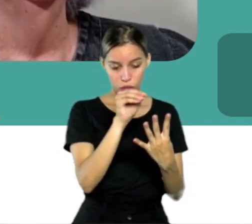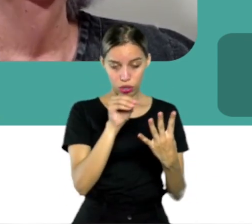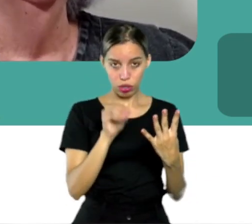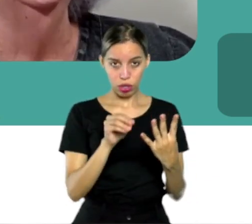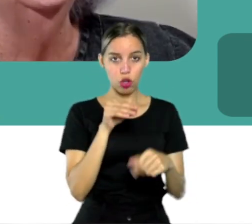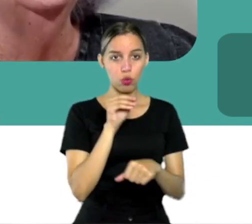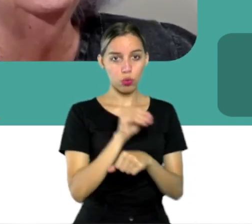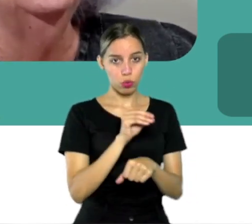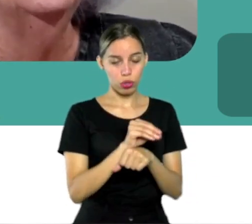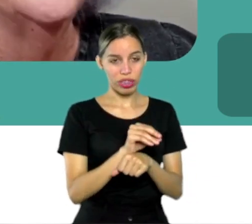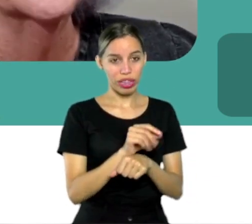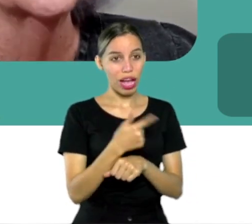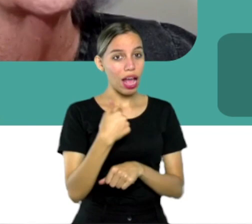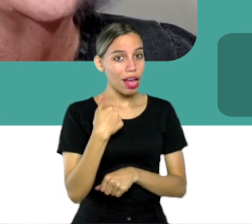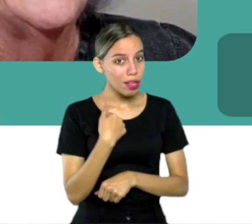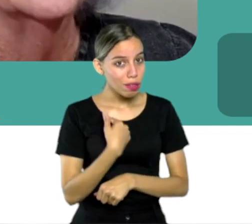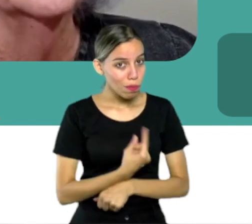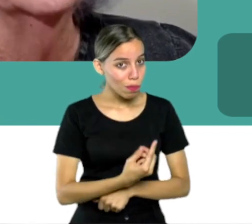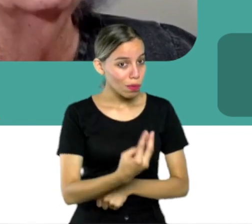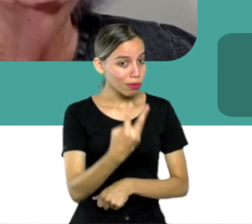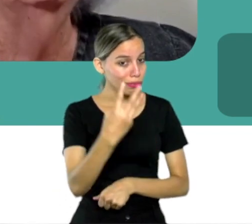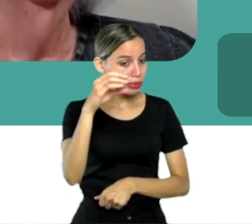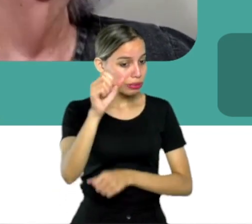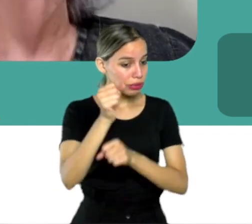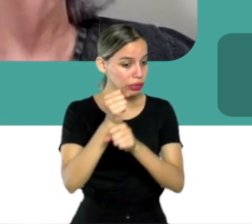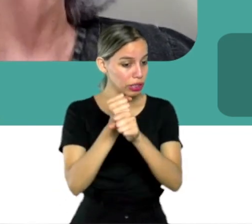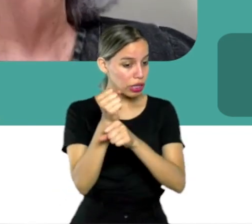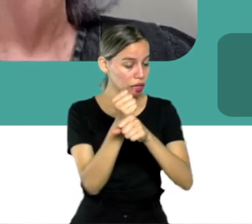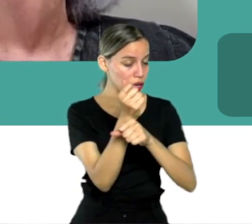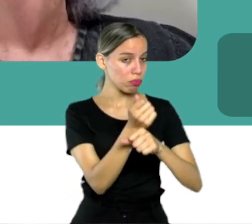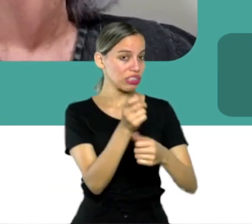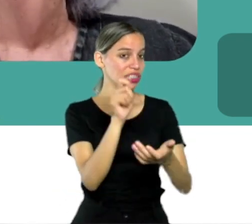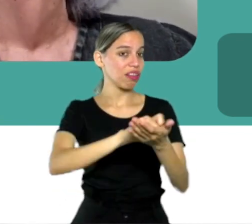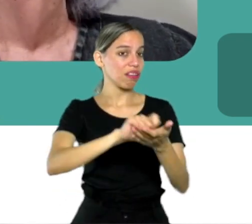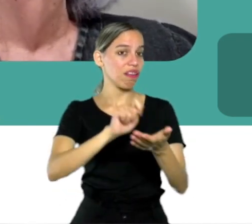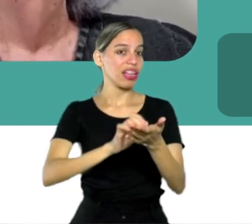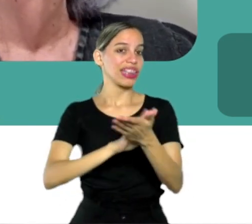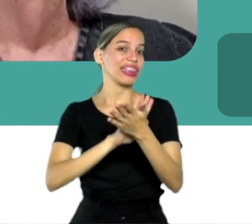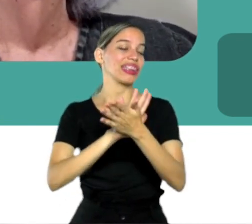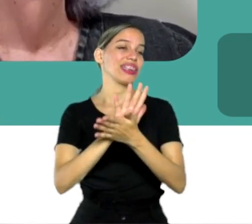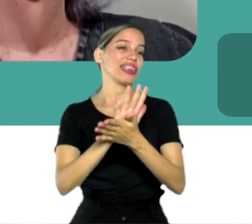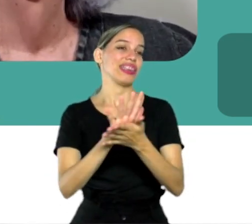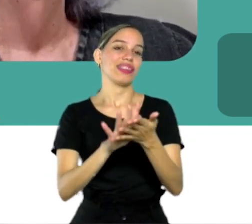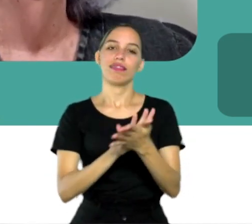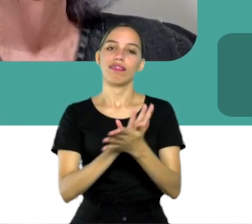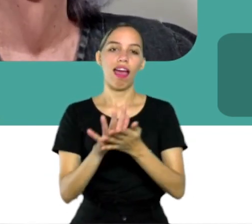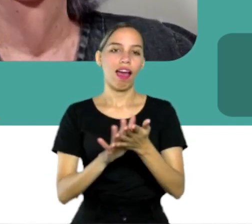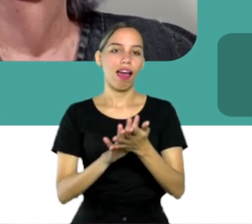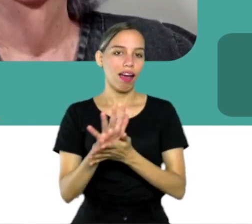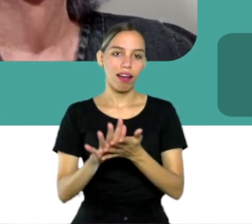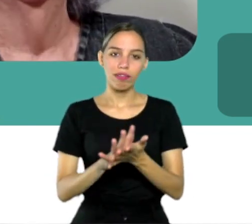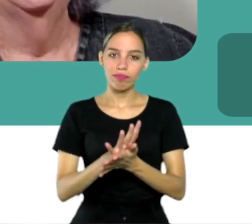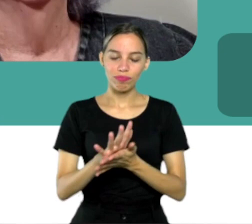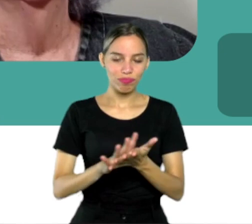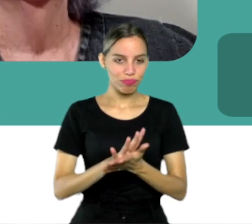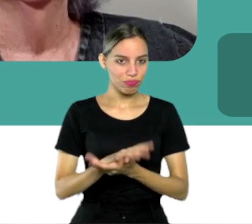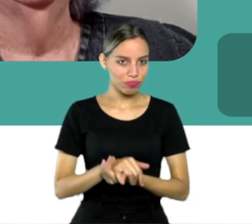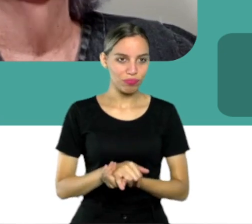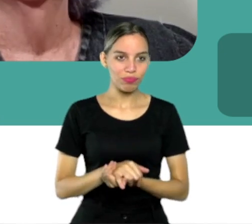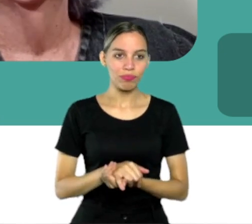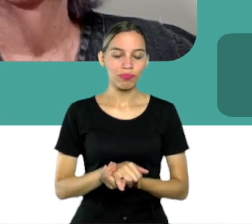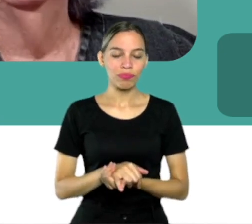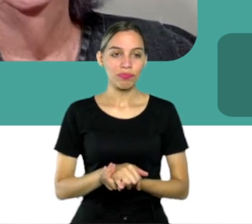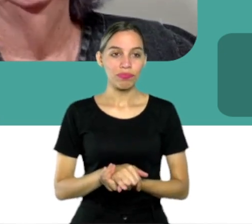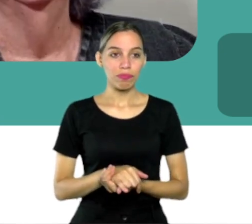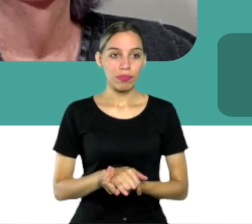escrever um verso, nada. Imagina. Tá? Uhum. Quando, mais tarde, eu já estava